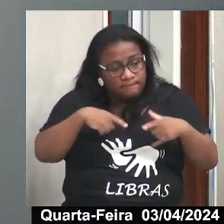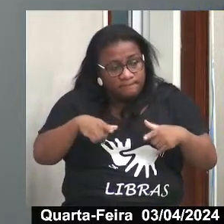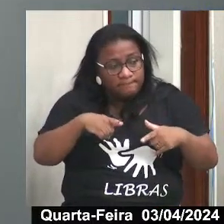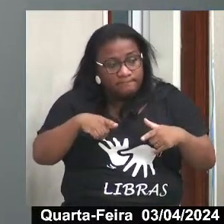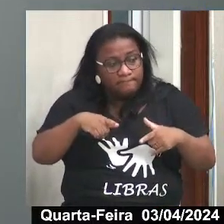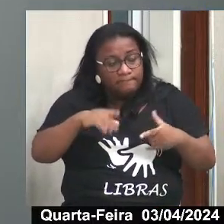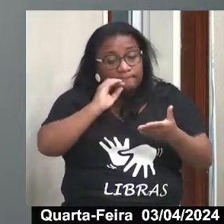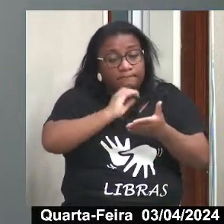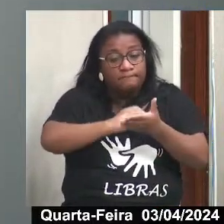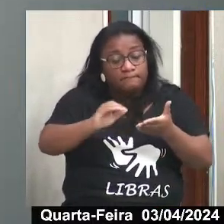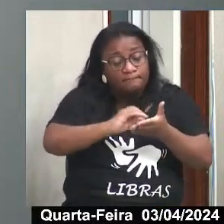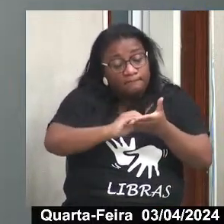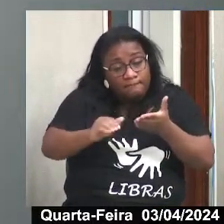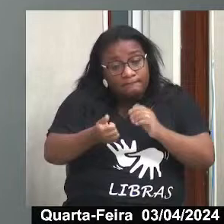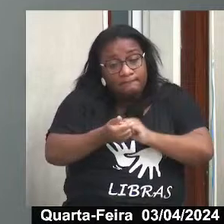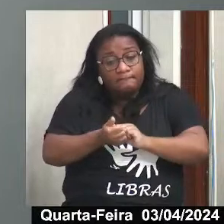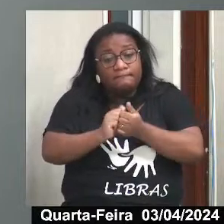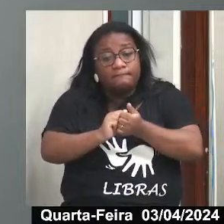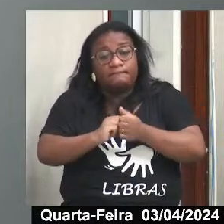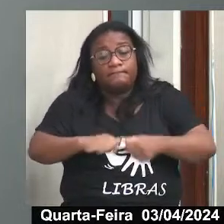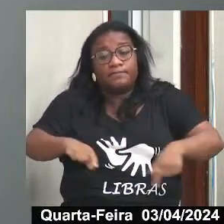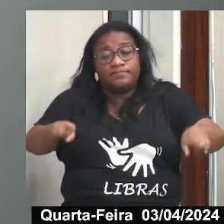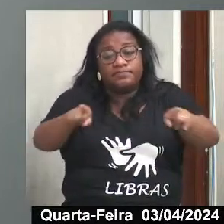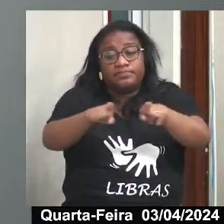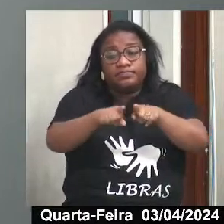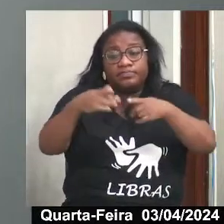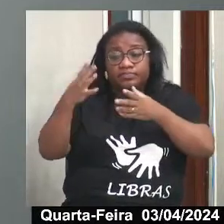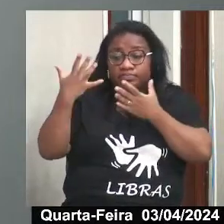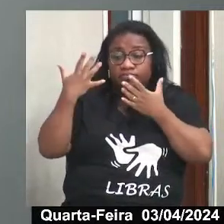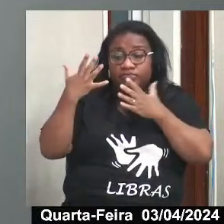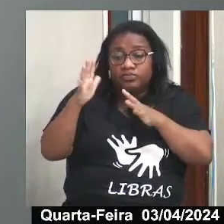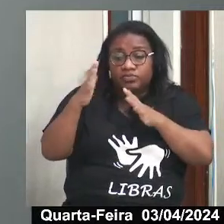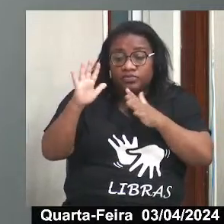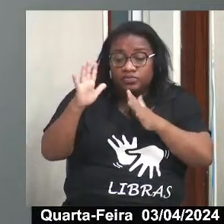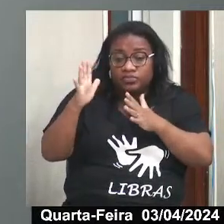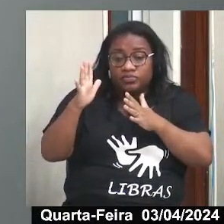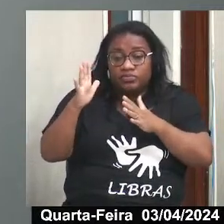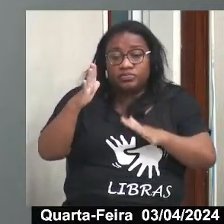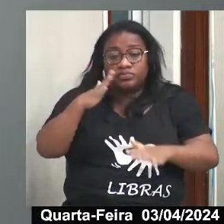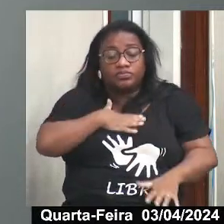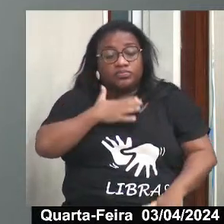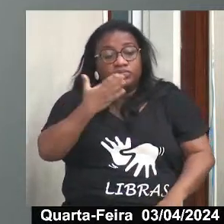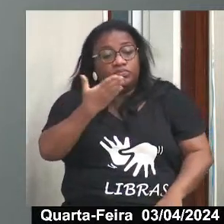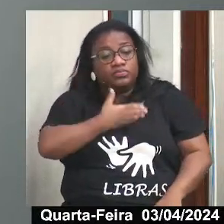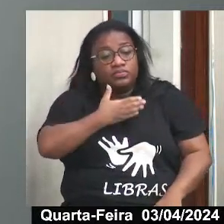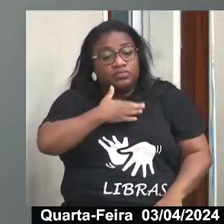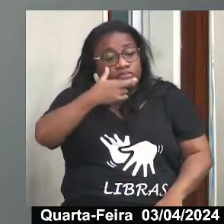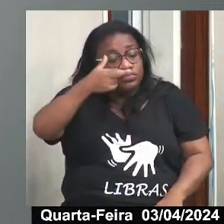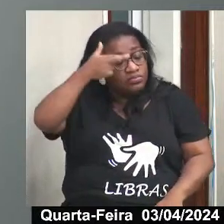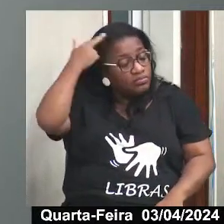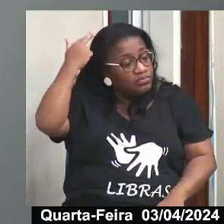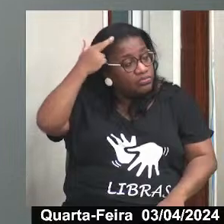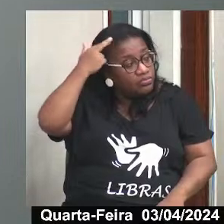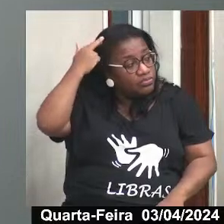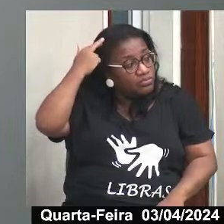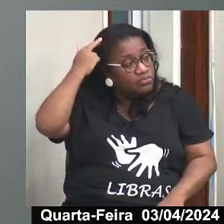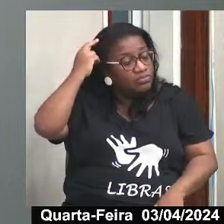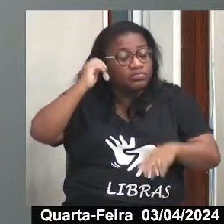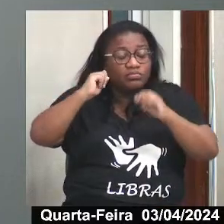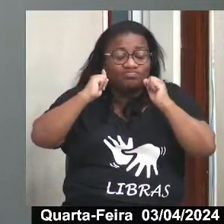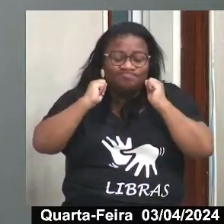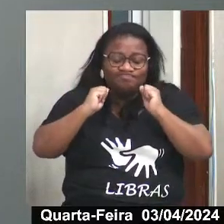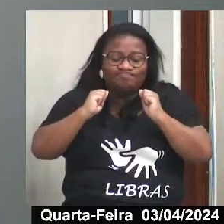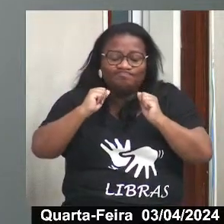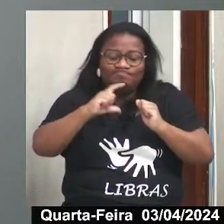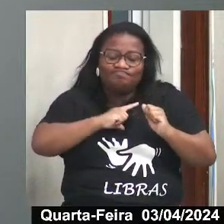grande trabalho na Secretaria de Esporte. E também gostaria de parabenizar o meu amigo Tifu. Tifu,